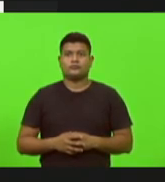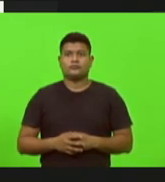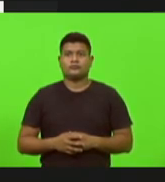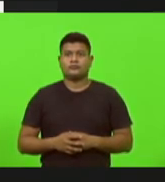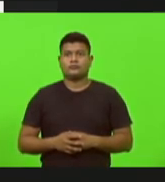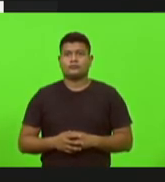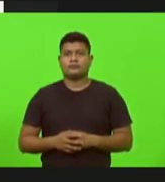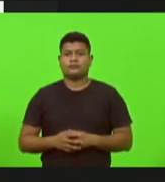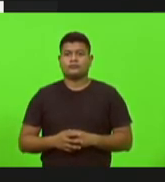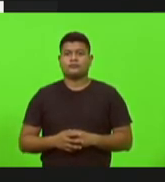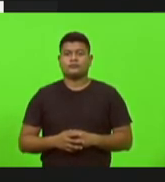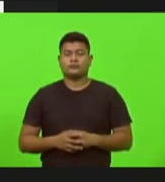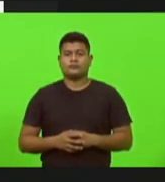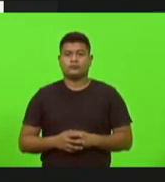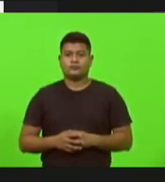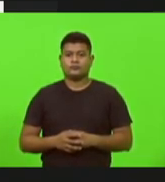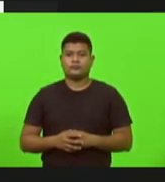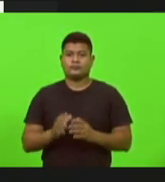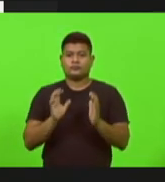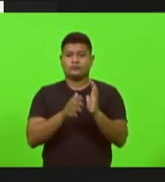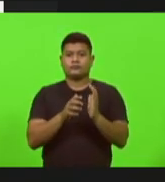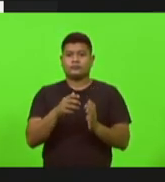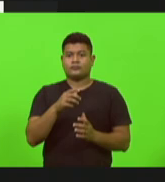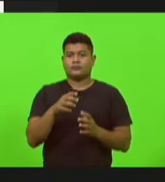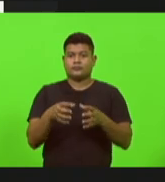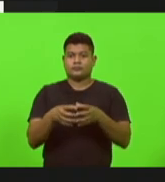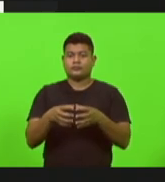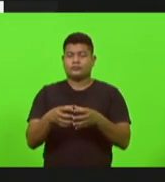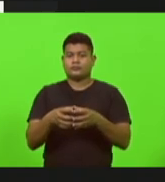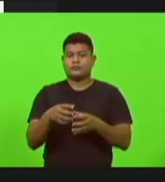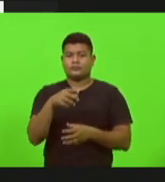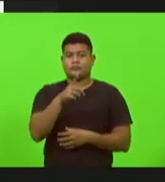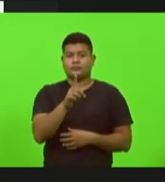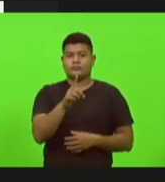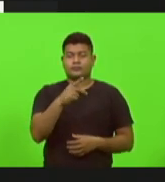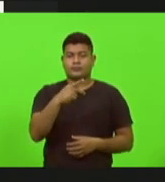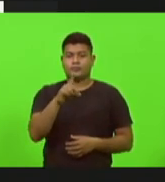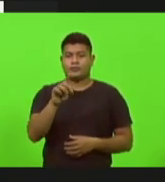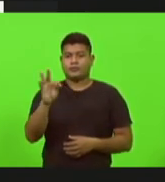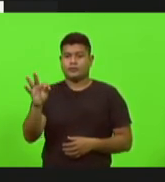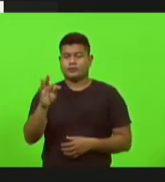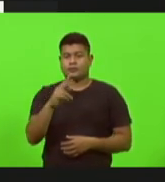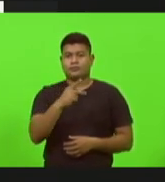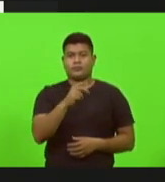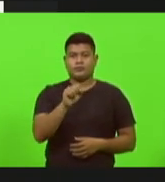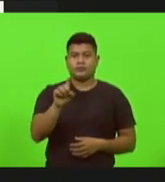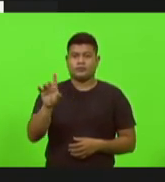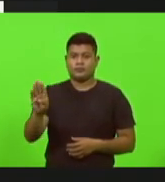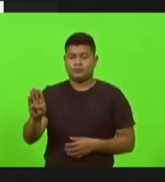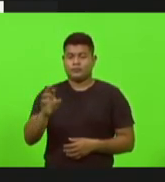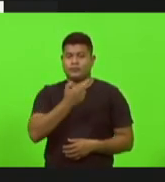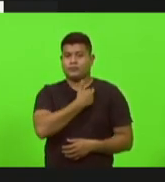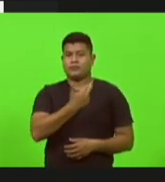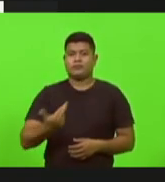Sexto horário, pertence ao bloco PDT, PSDB, Republicanos.